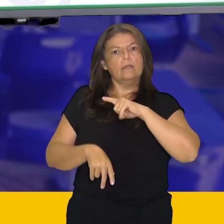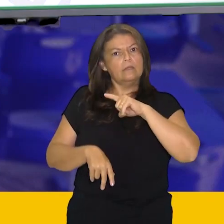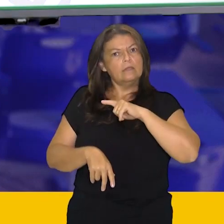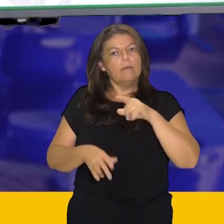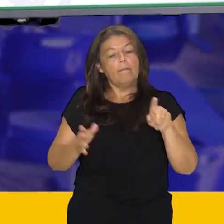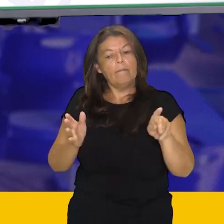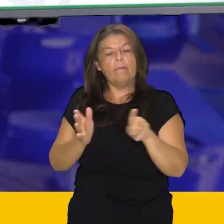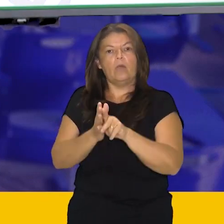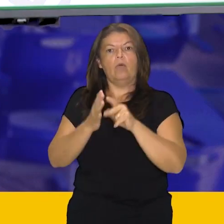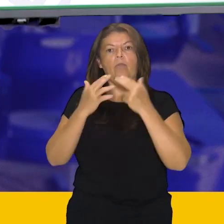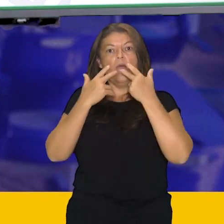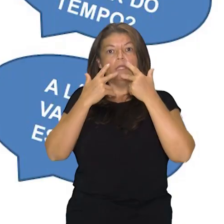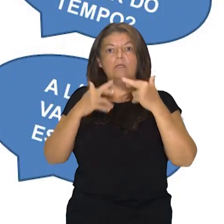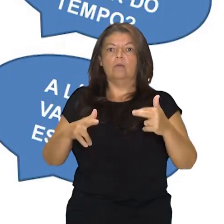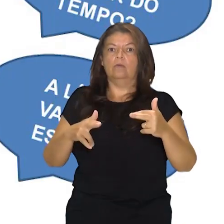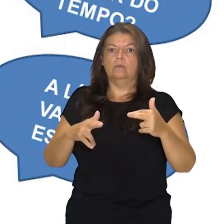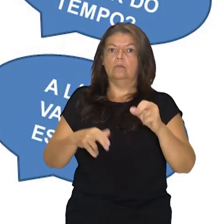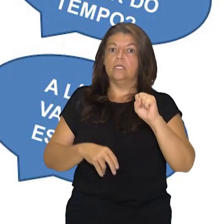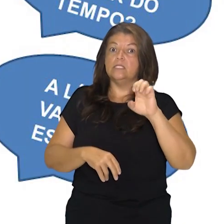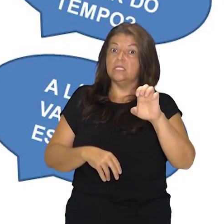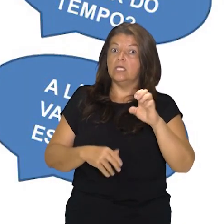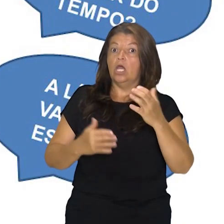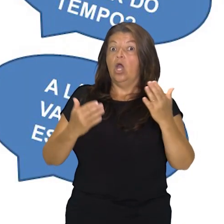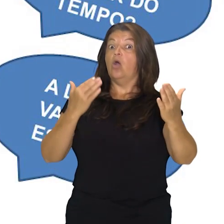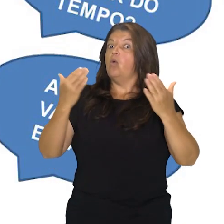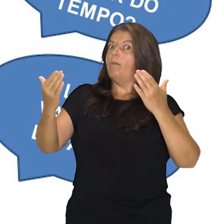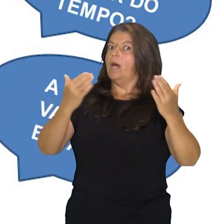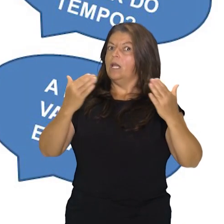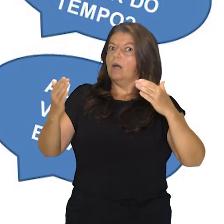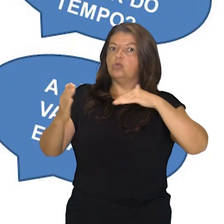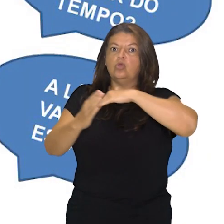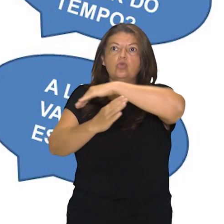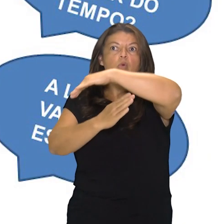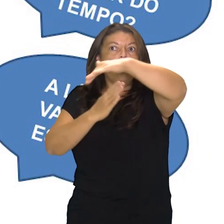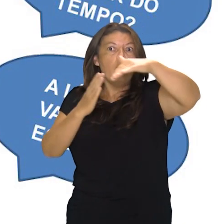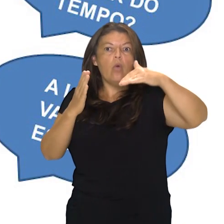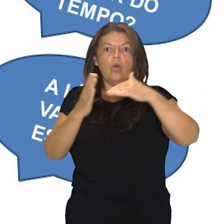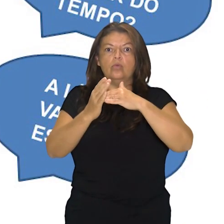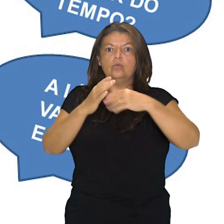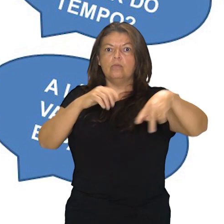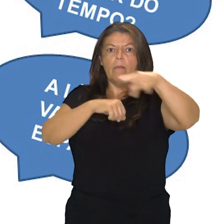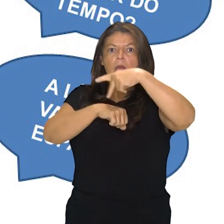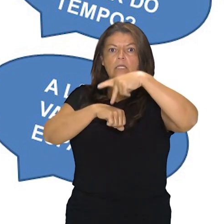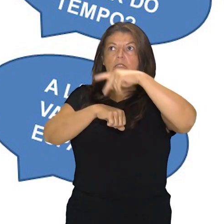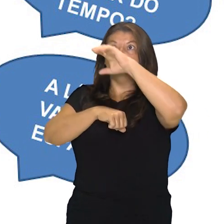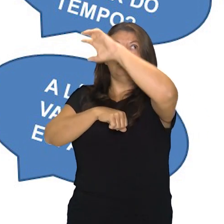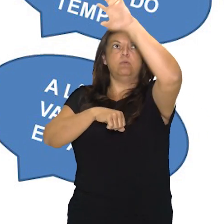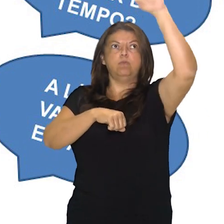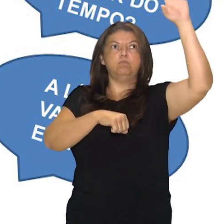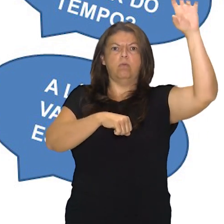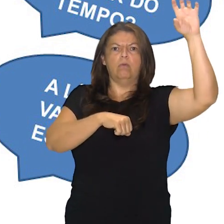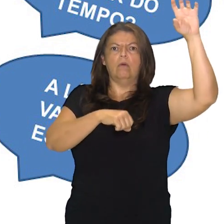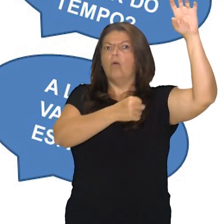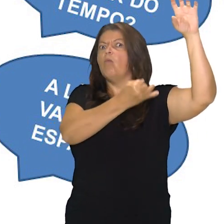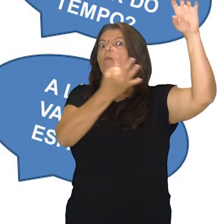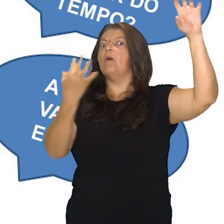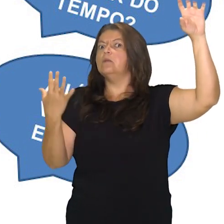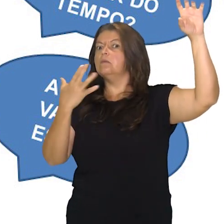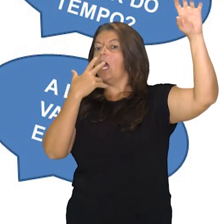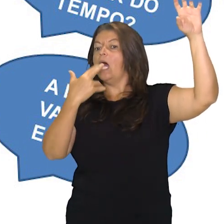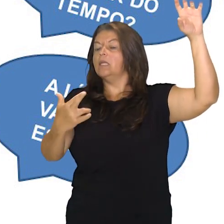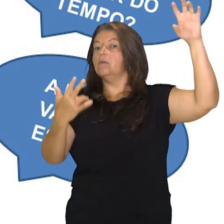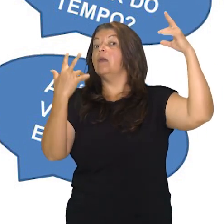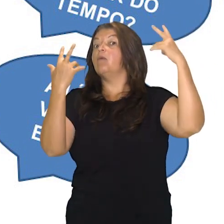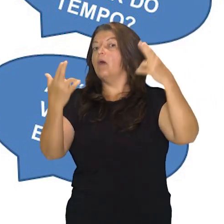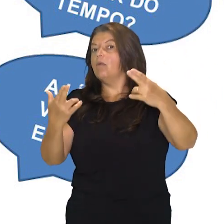idioma se nós compararmos todos os países que falam a língua portuguesa. É claro que a